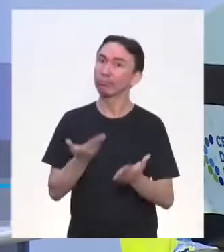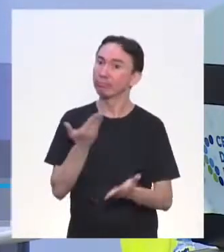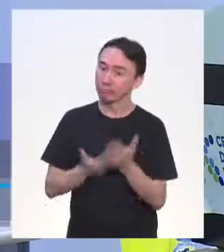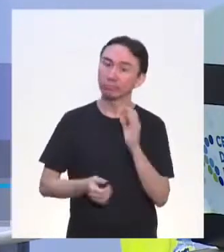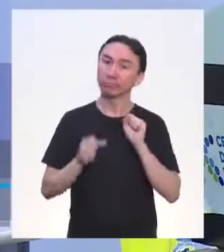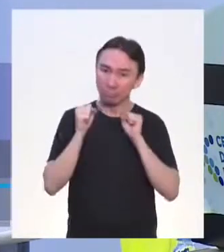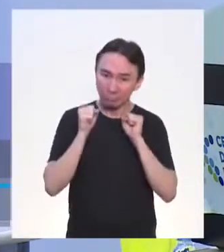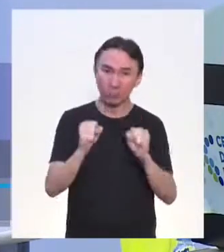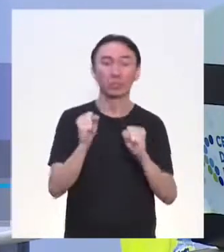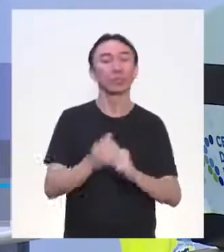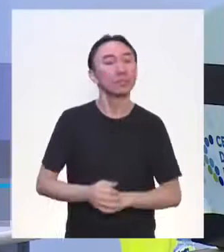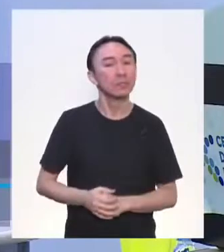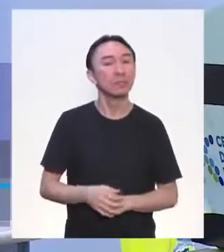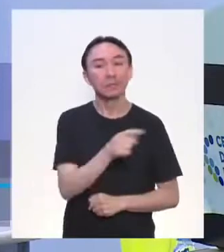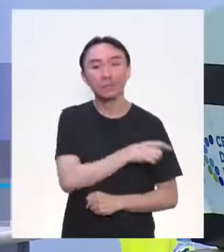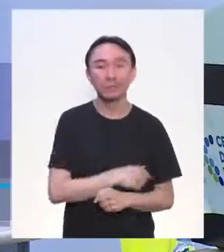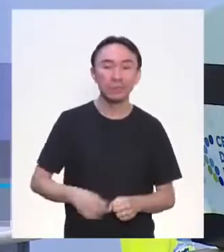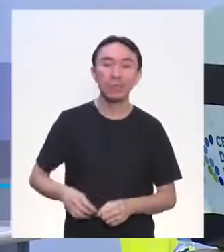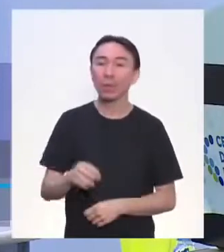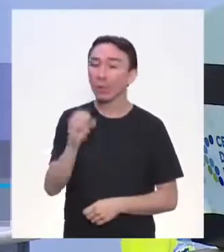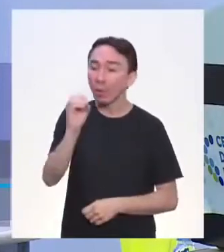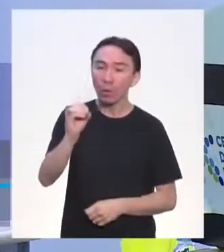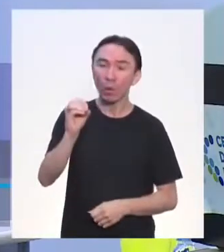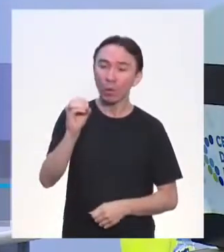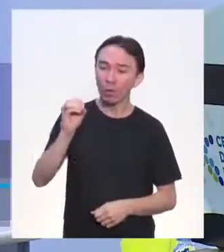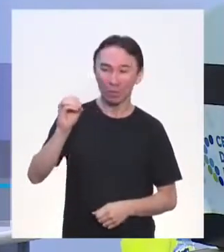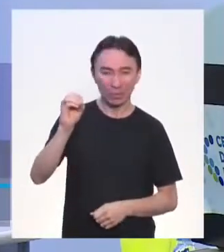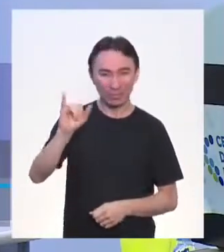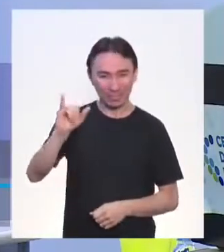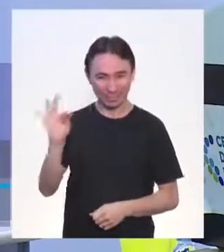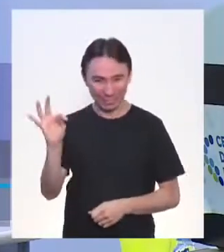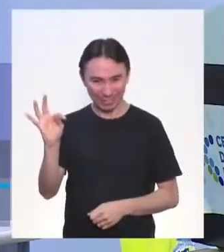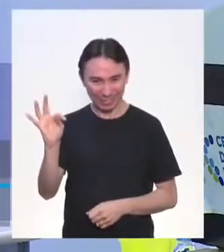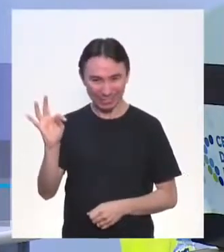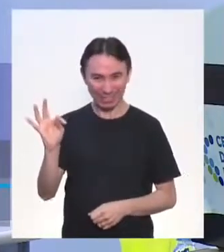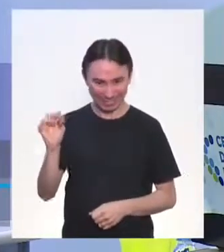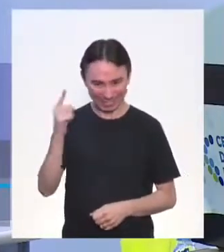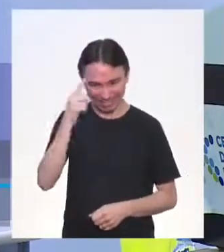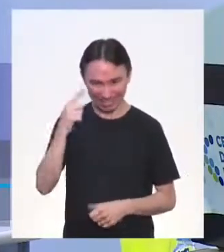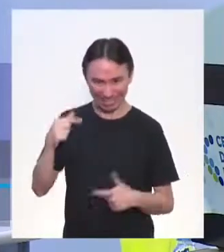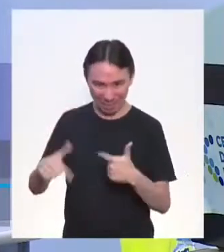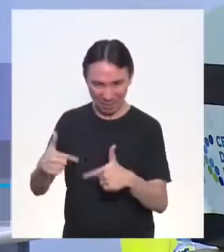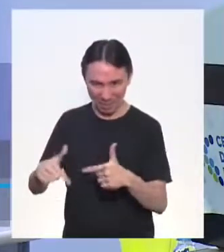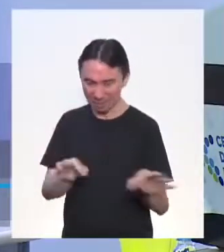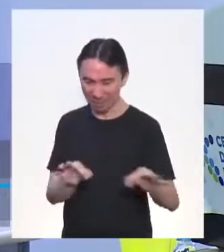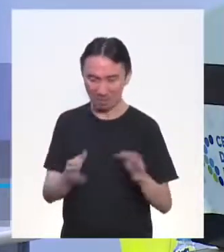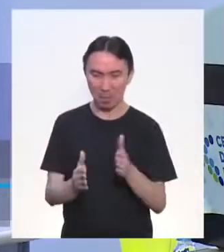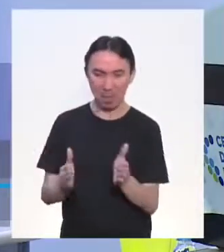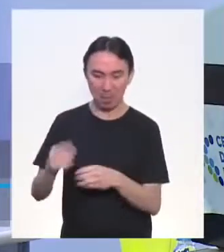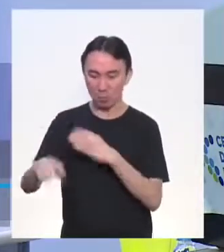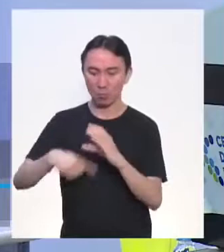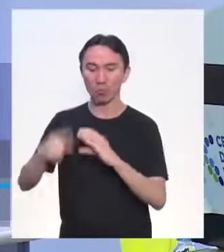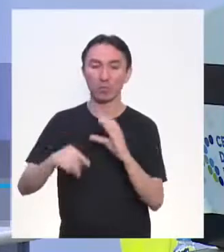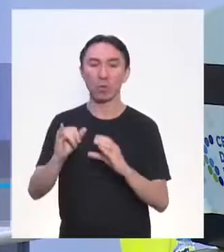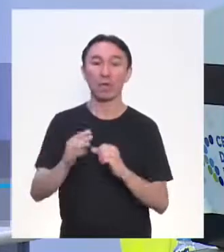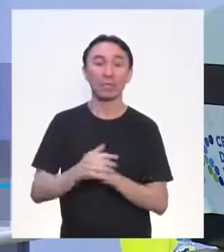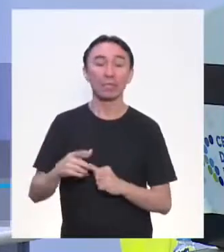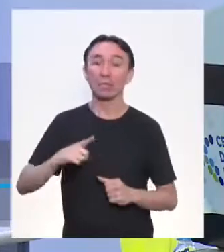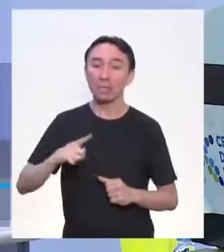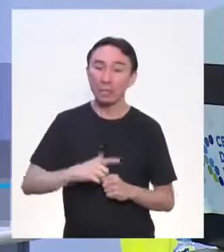Organização Internacional do Trabalho, OIT, existem 194 milhões de pessoas desempregadas no